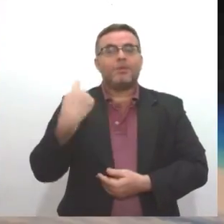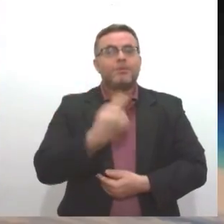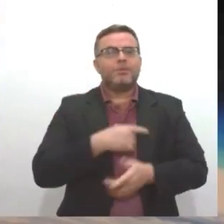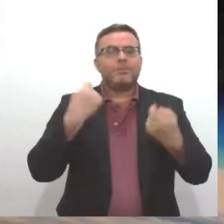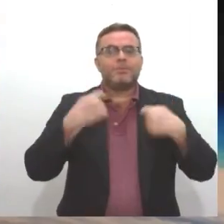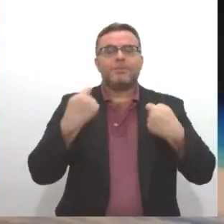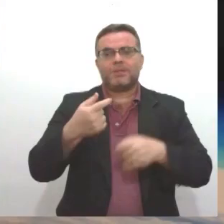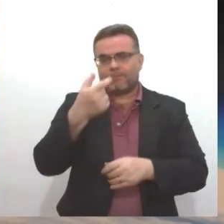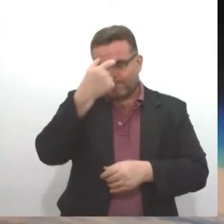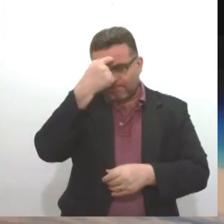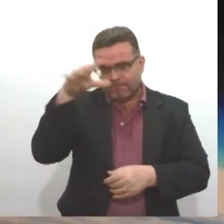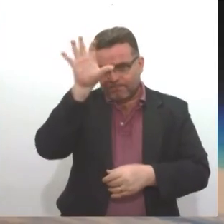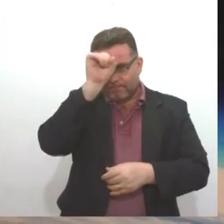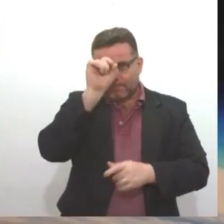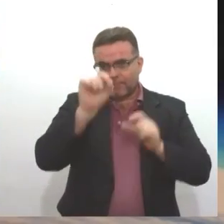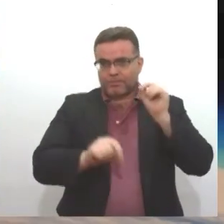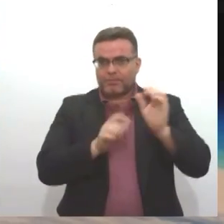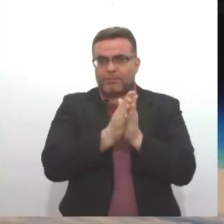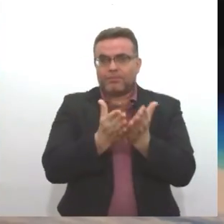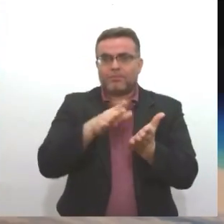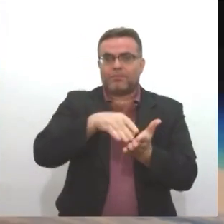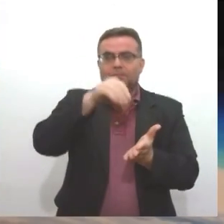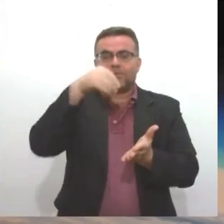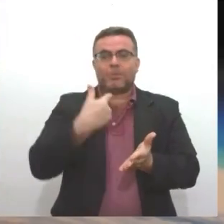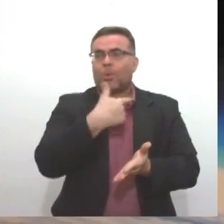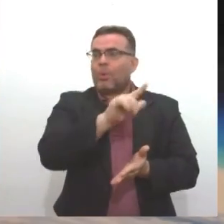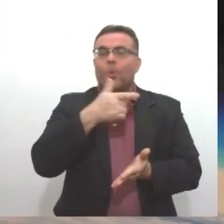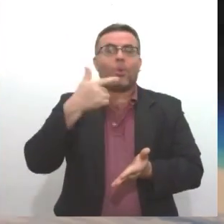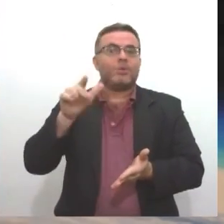nós, independente de sermos espíritas ou de outra fé